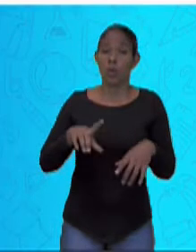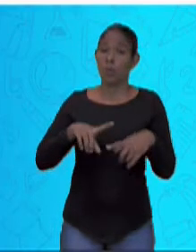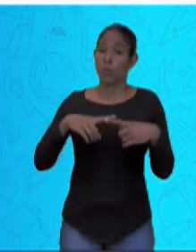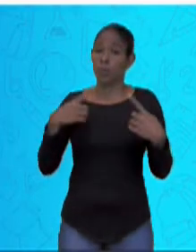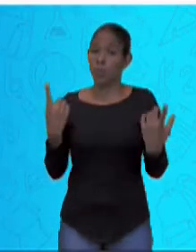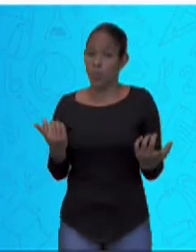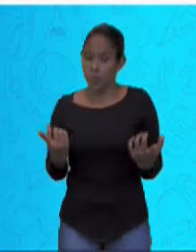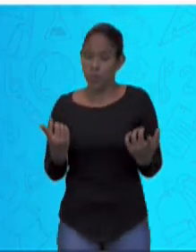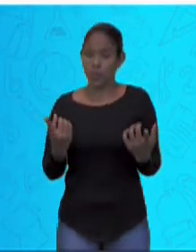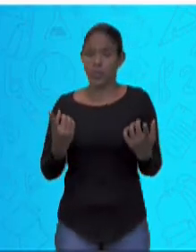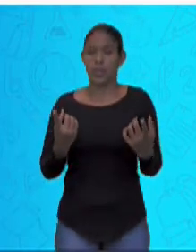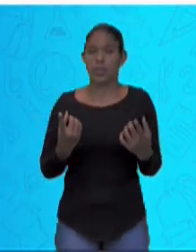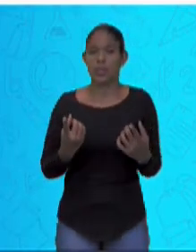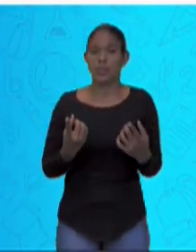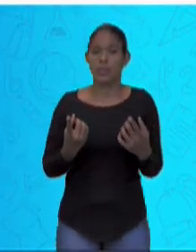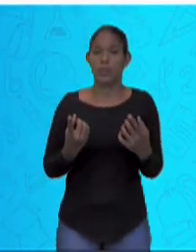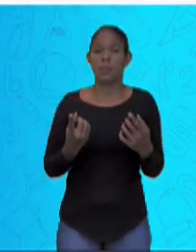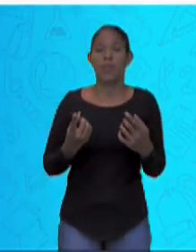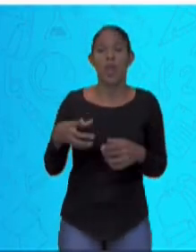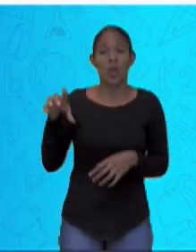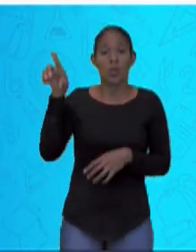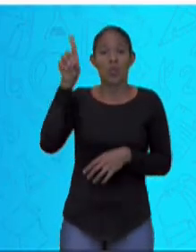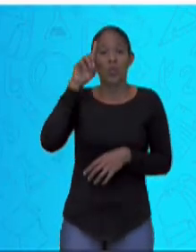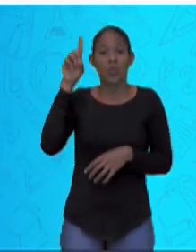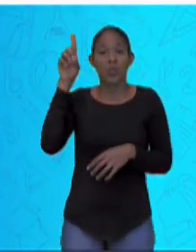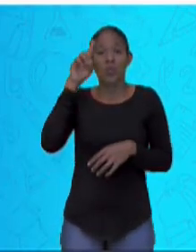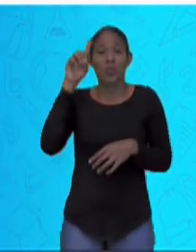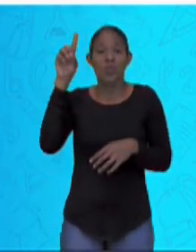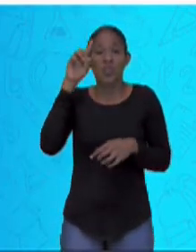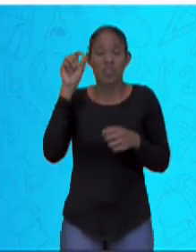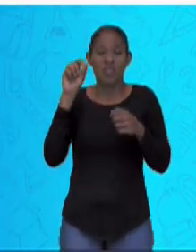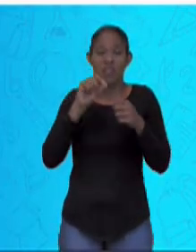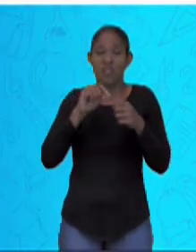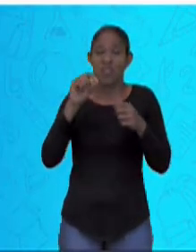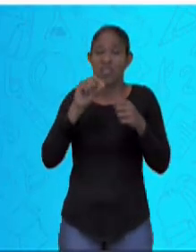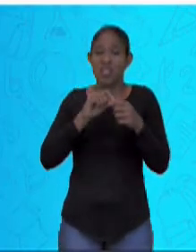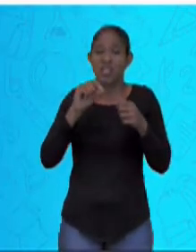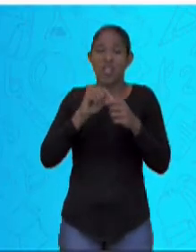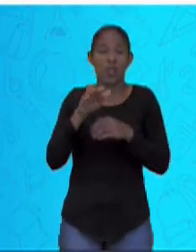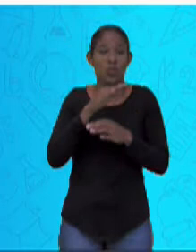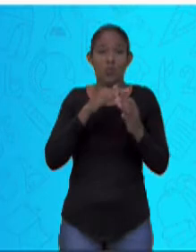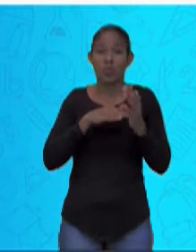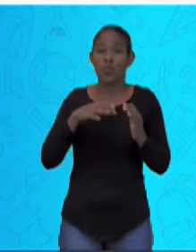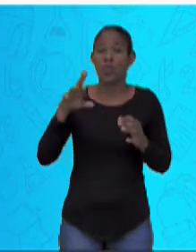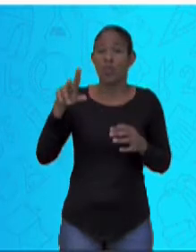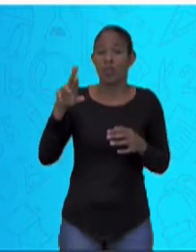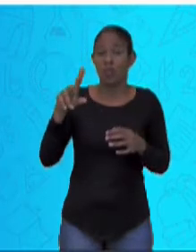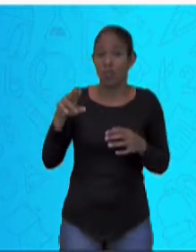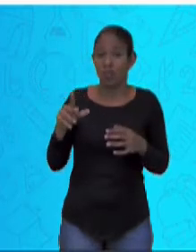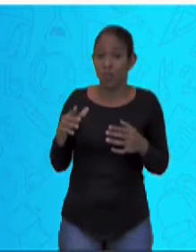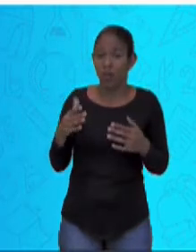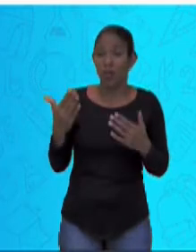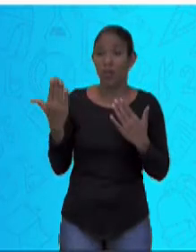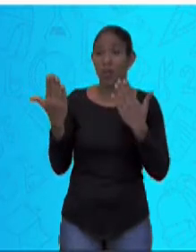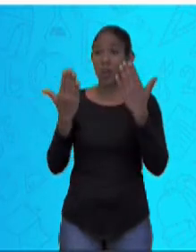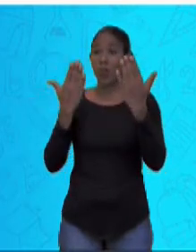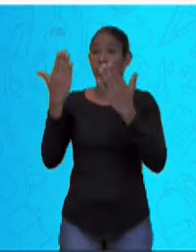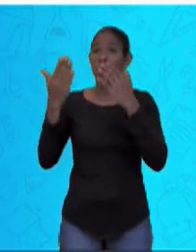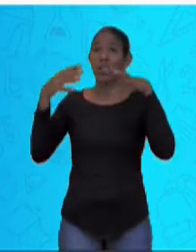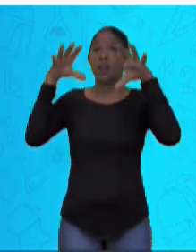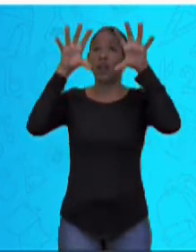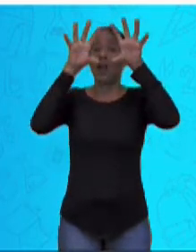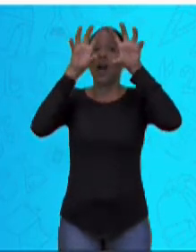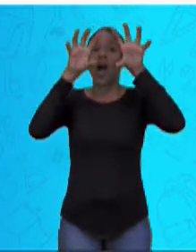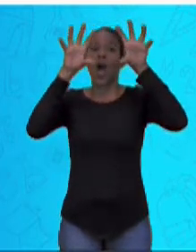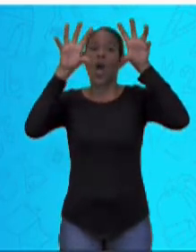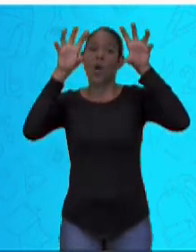rotina consiga transformar o tempo em dias iguais, comparado às nuvens e